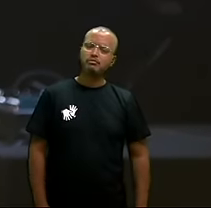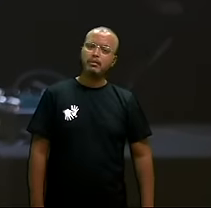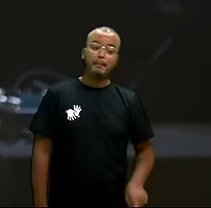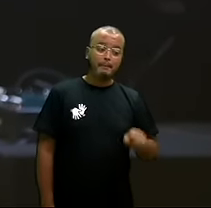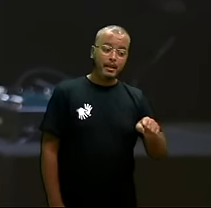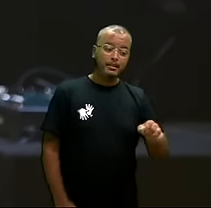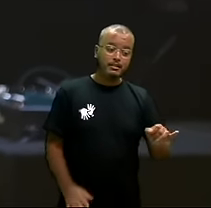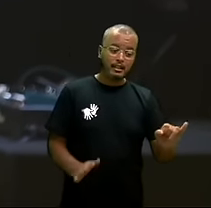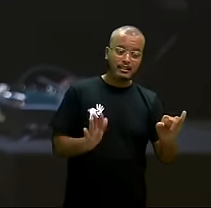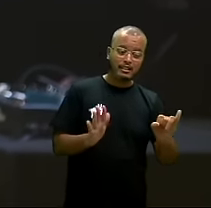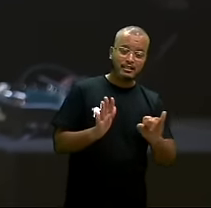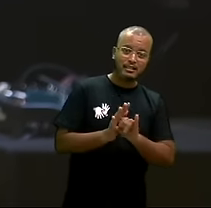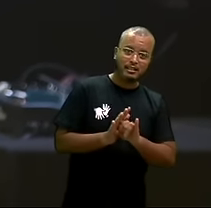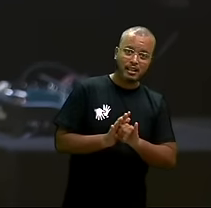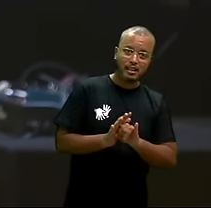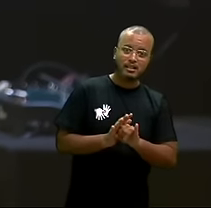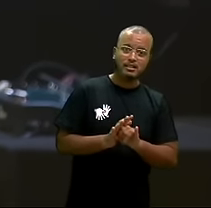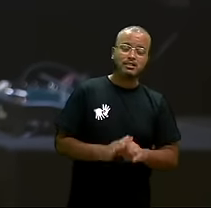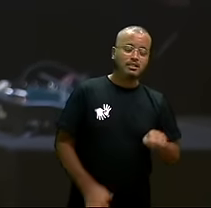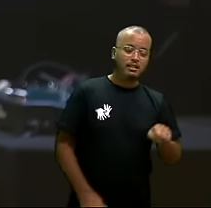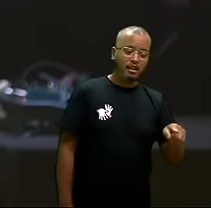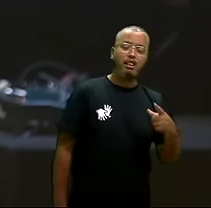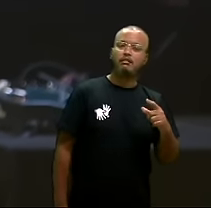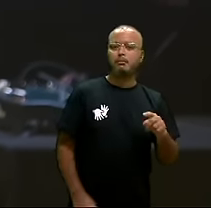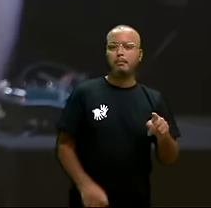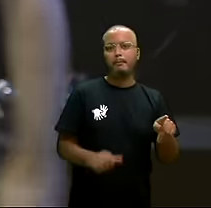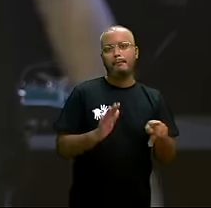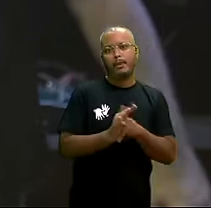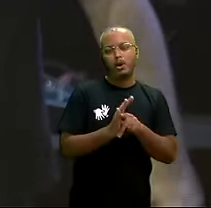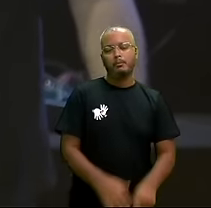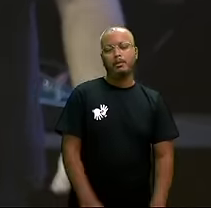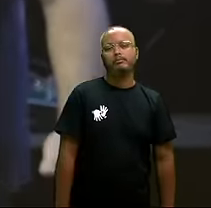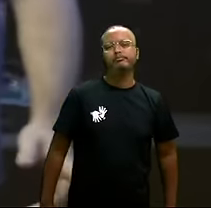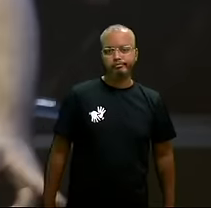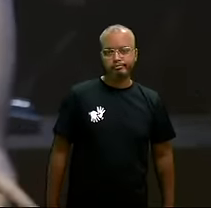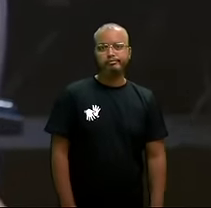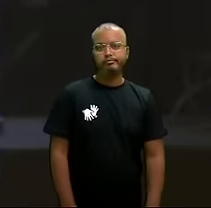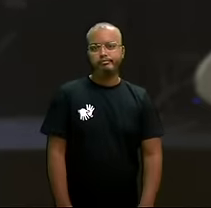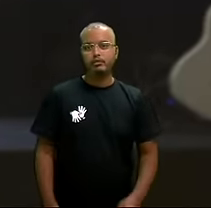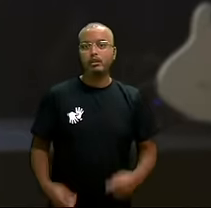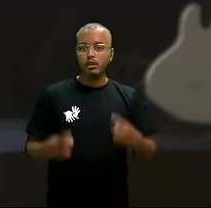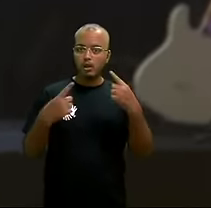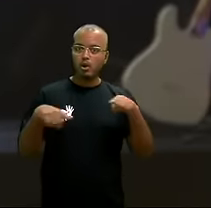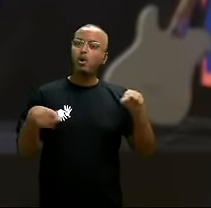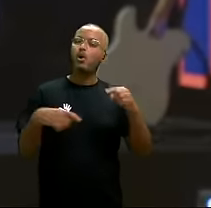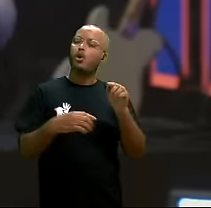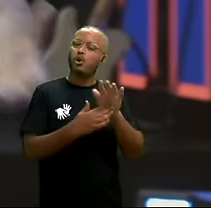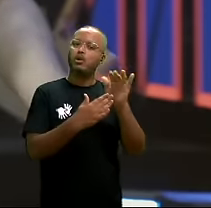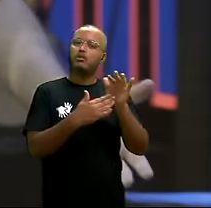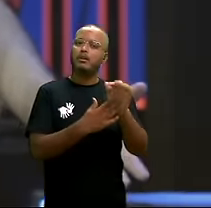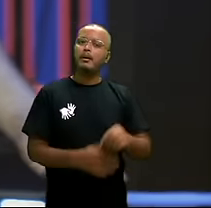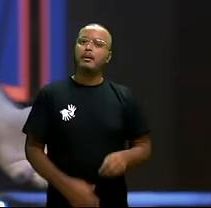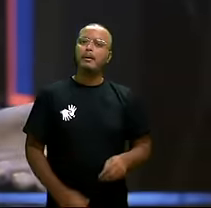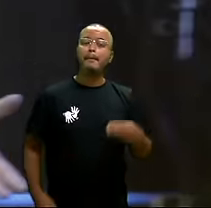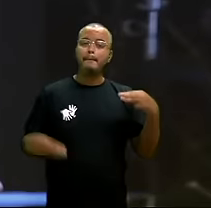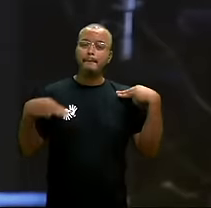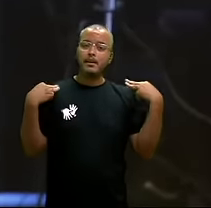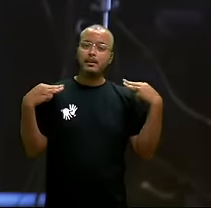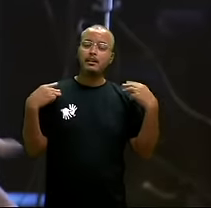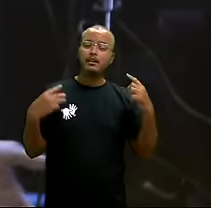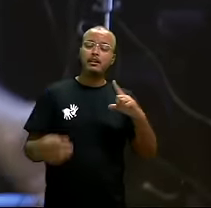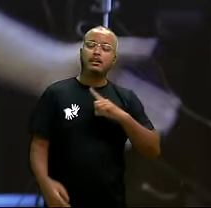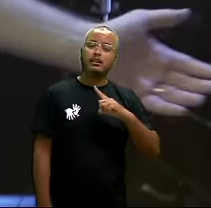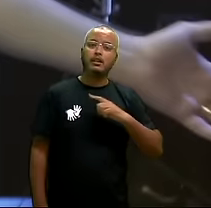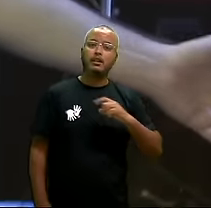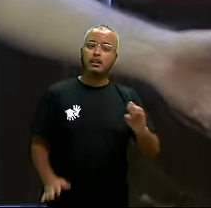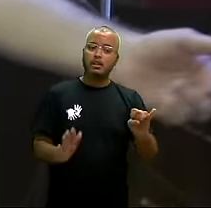identidade musical dela. Não copia nem o irmão nem a irmã. É ou não é? Mariana tem o jeitinho dela. E